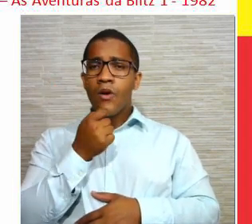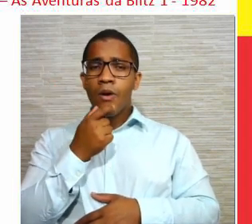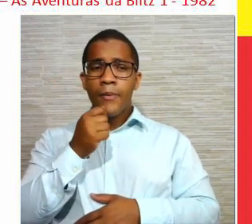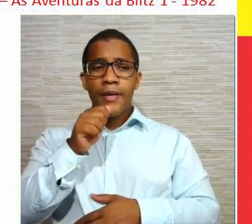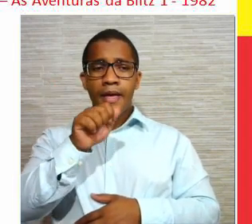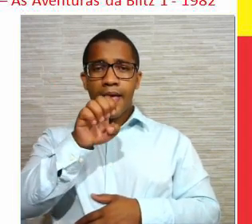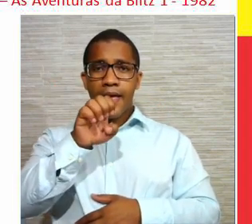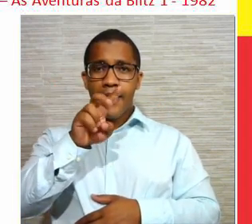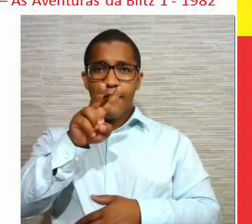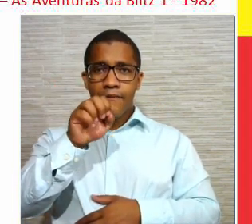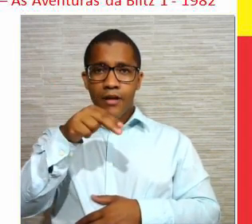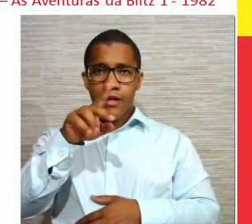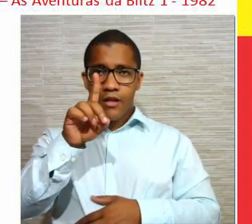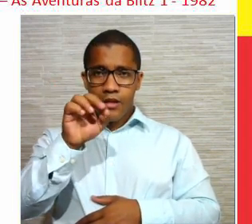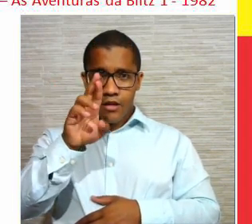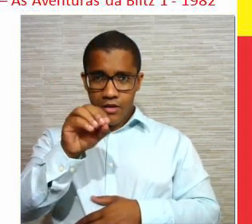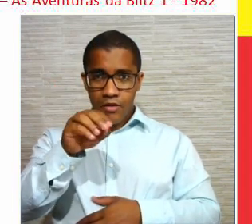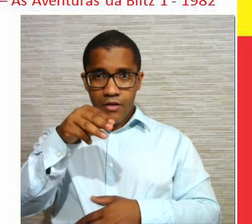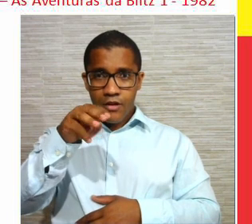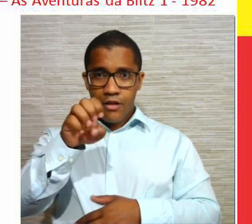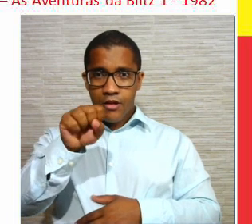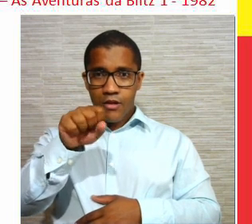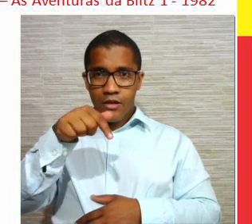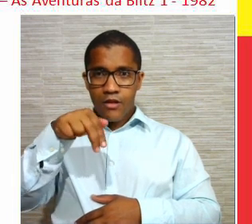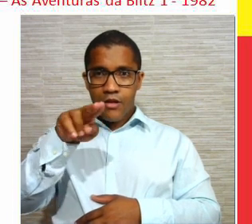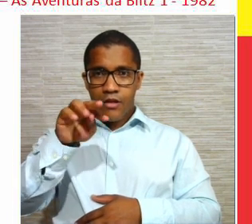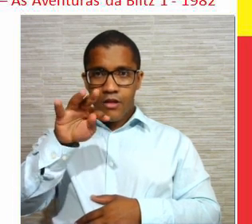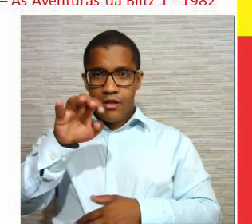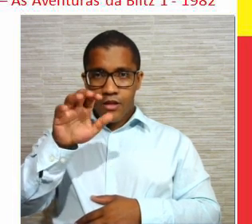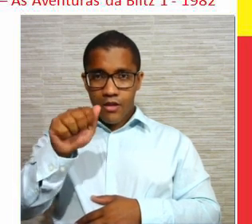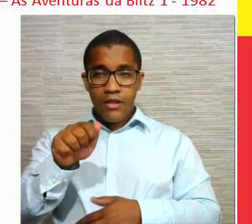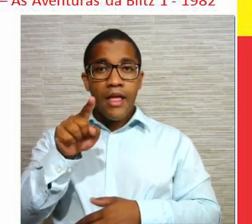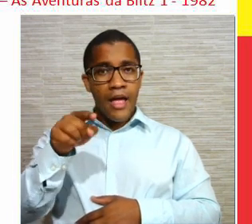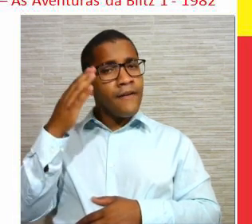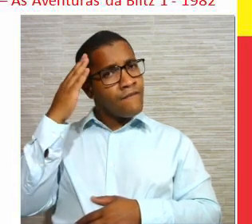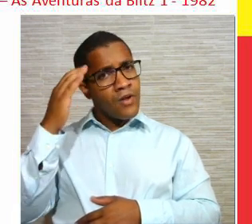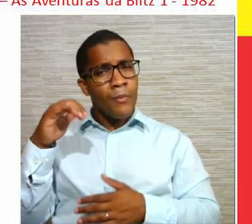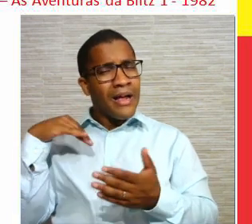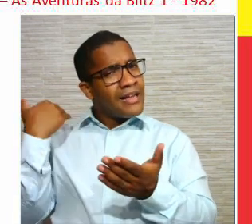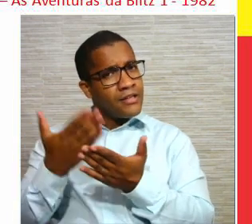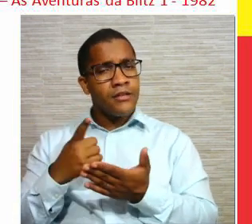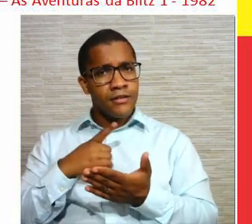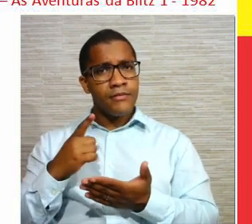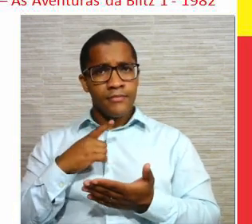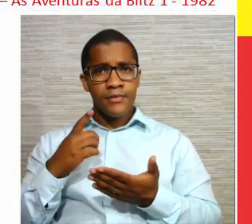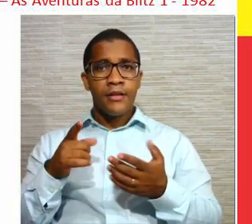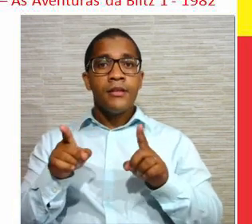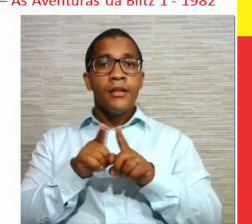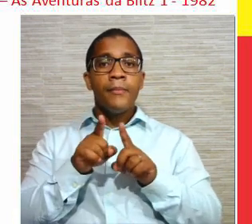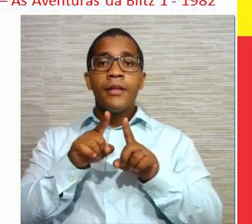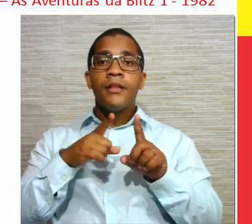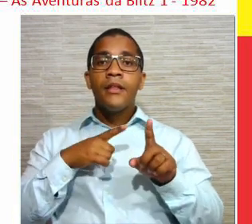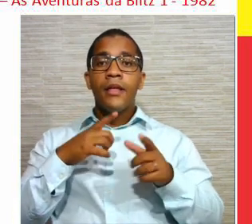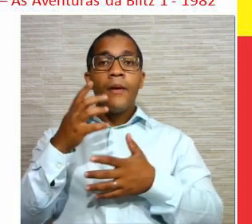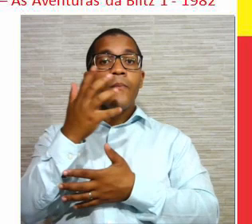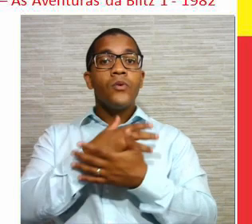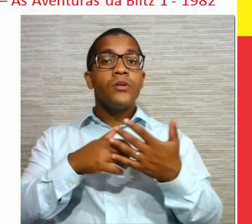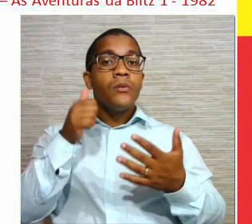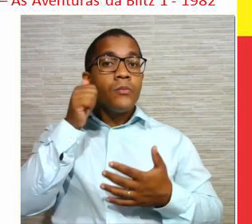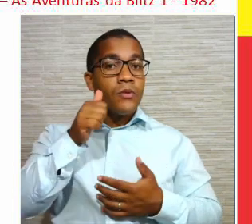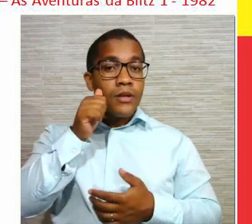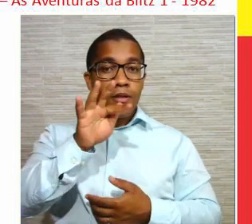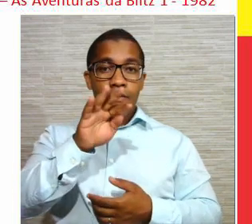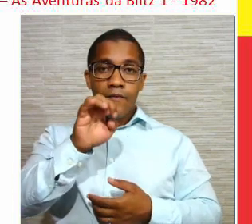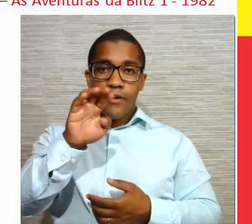né, bastante conhecido. No início da carreira também, na Blitz, tinha a cantora Fernanda Abreu, né, que depois ela